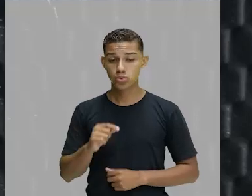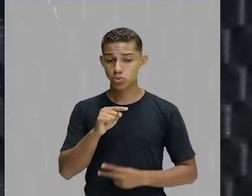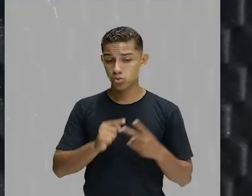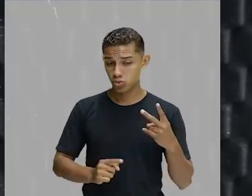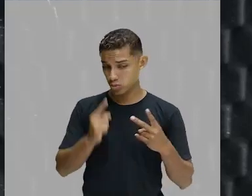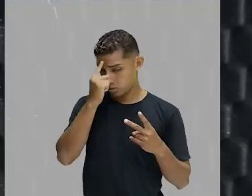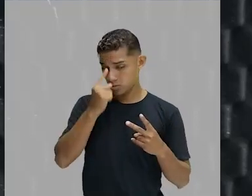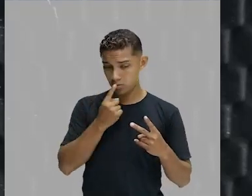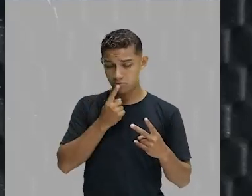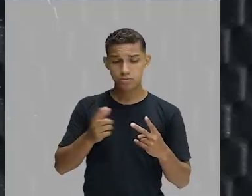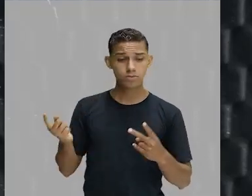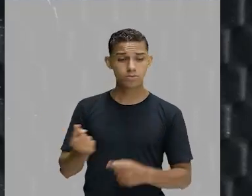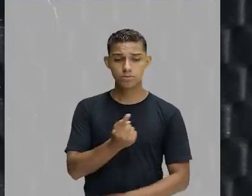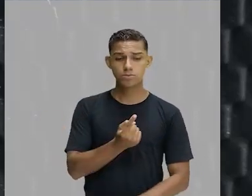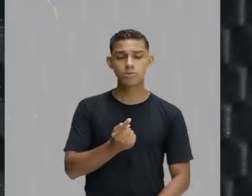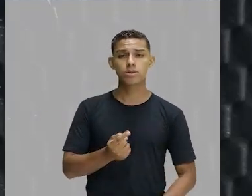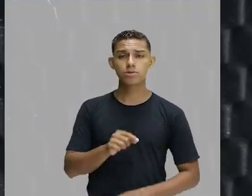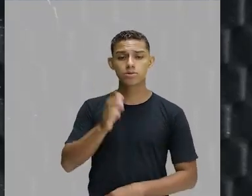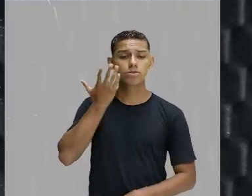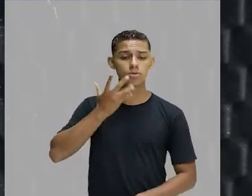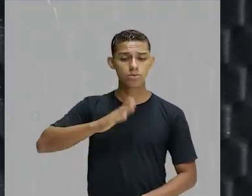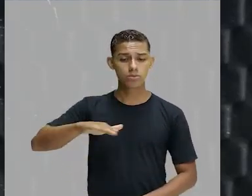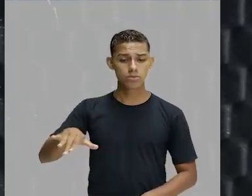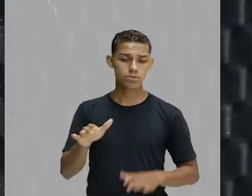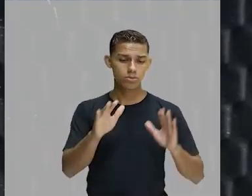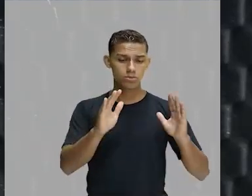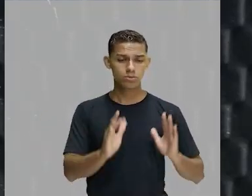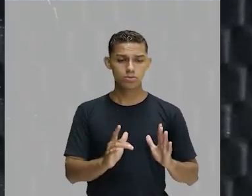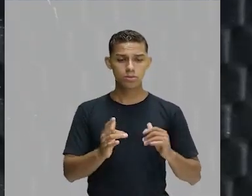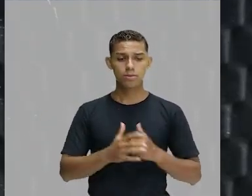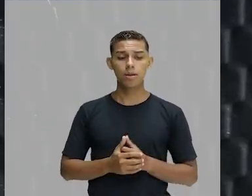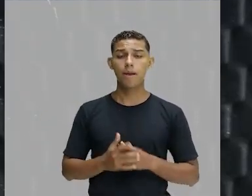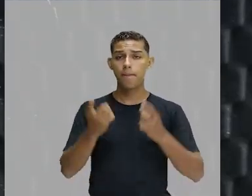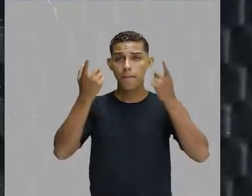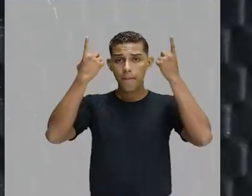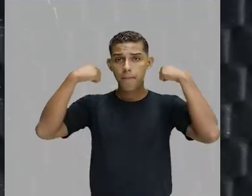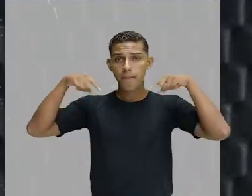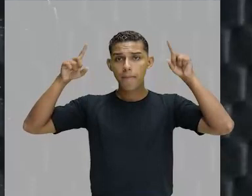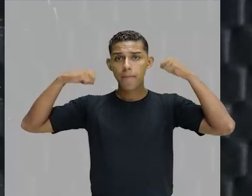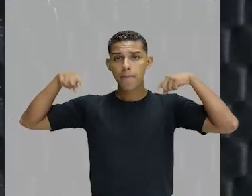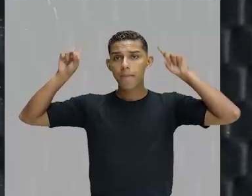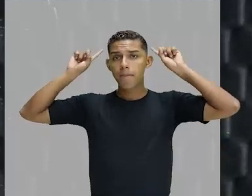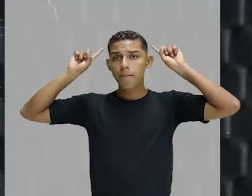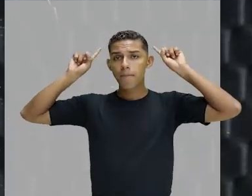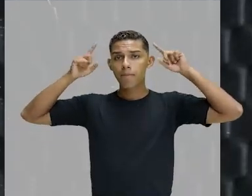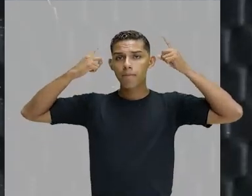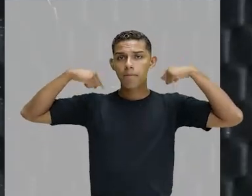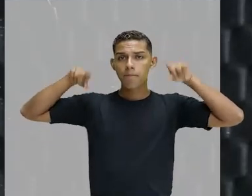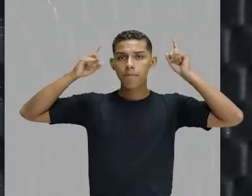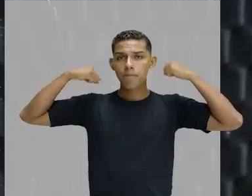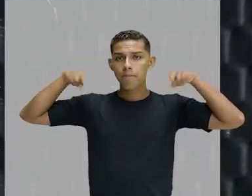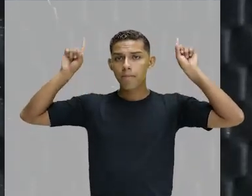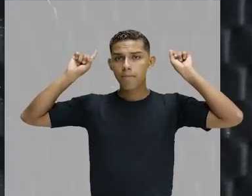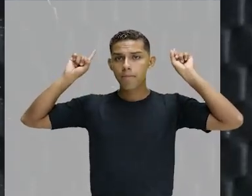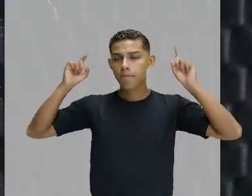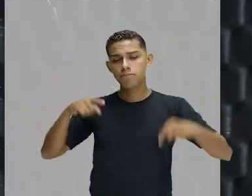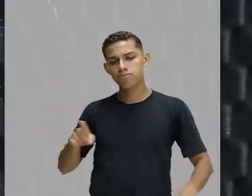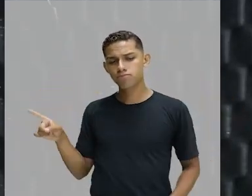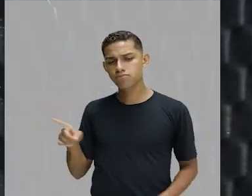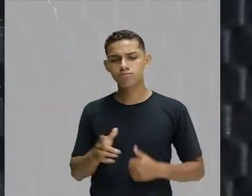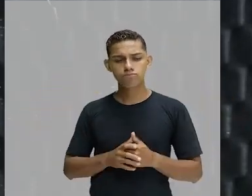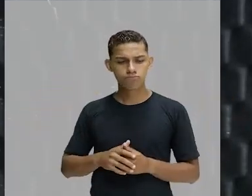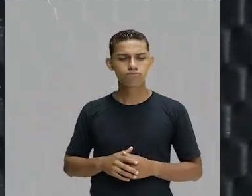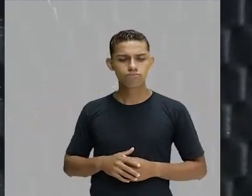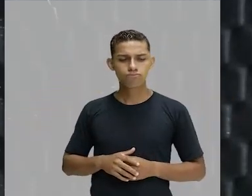duas crianças, tá? Que estão no meio de ovelhas. Isso mesmo, estão no meio de